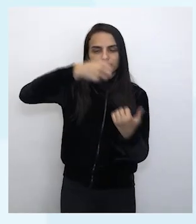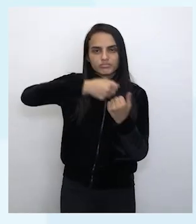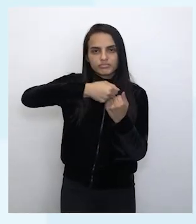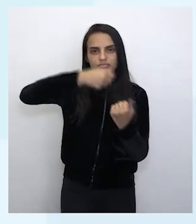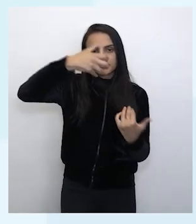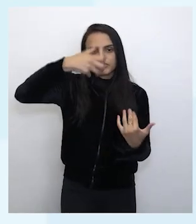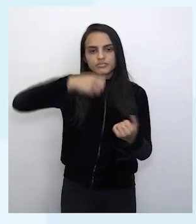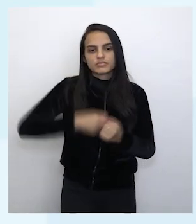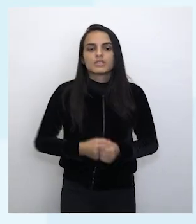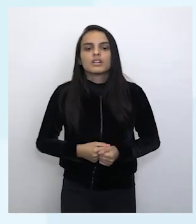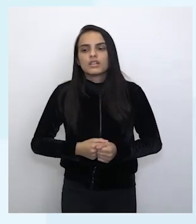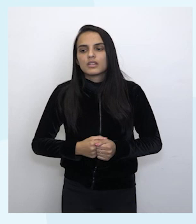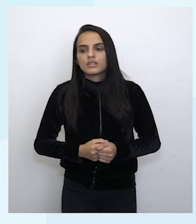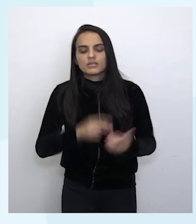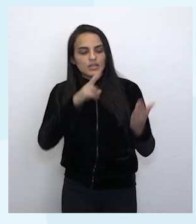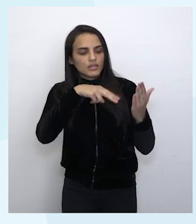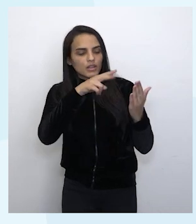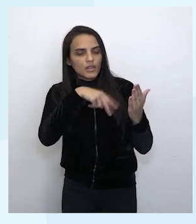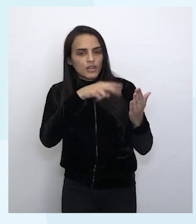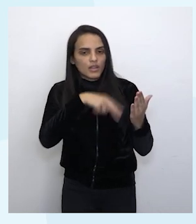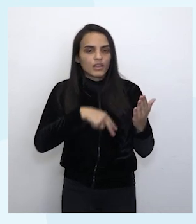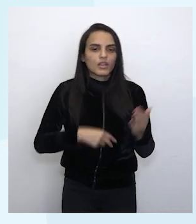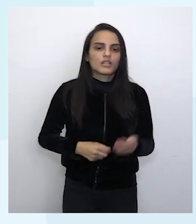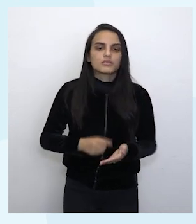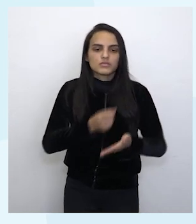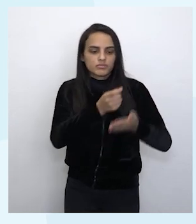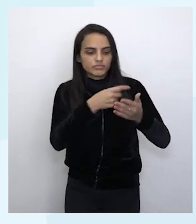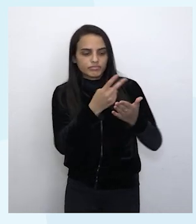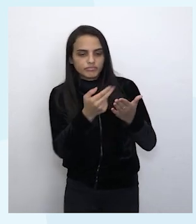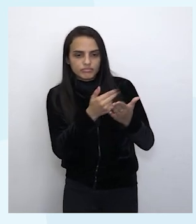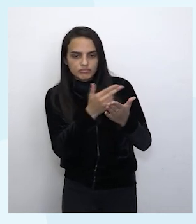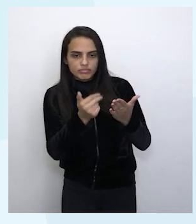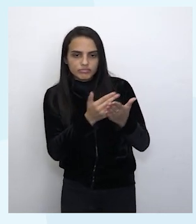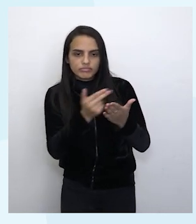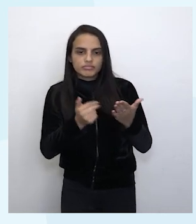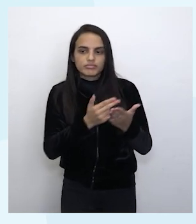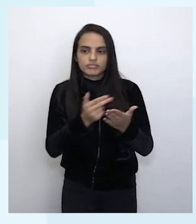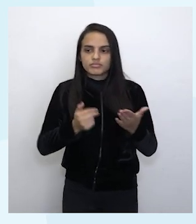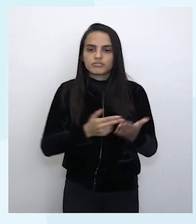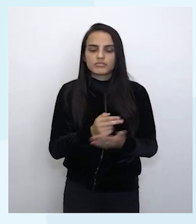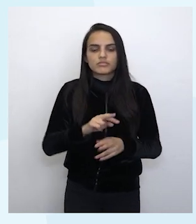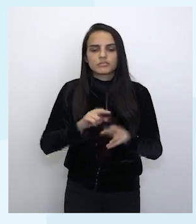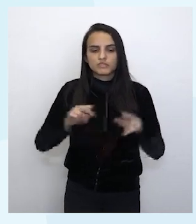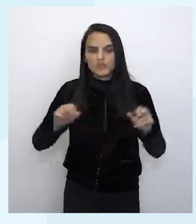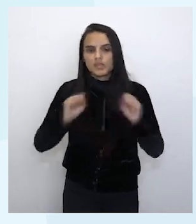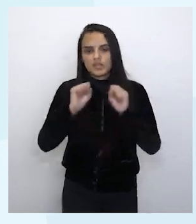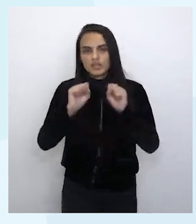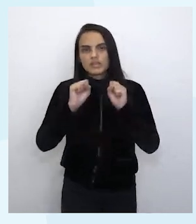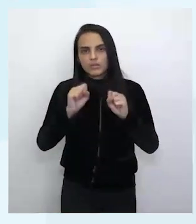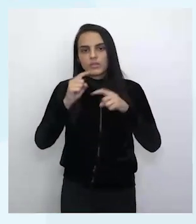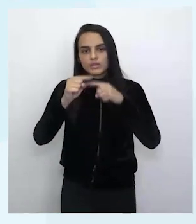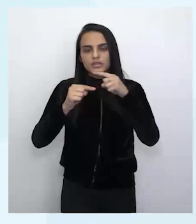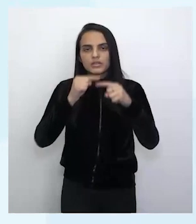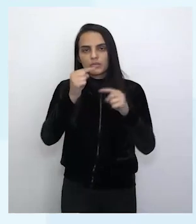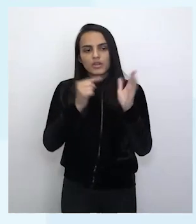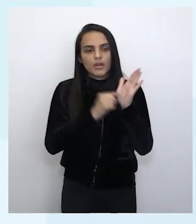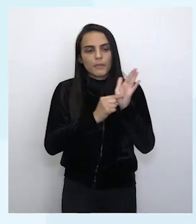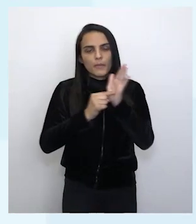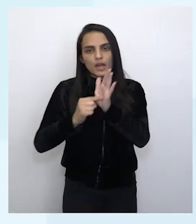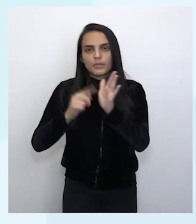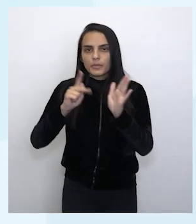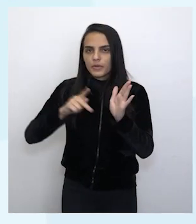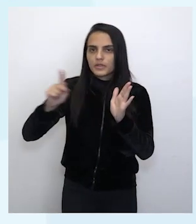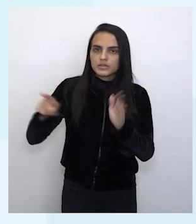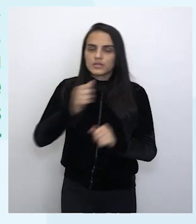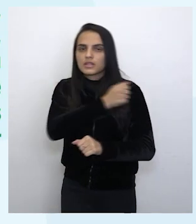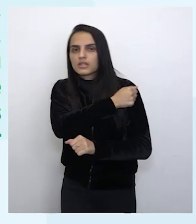dos textos que vocês pegaram, imprimir, fazer uns desenhos, esboços e tal. E esse pequeno portfólio você pode apresentar ao seu professor e aos seus colegas